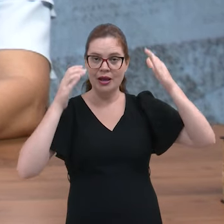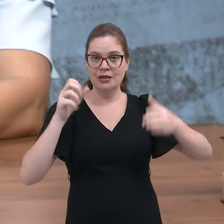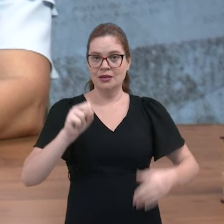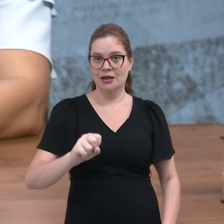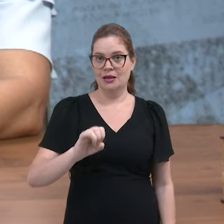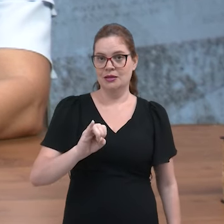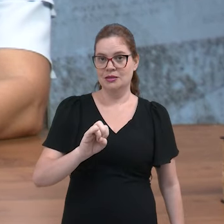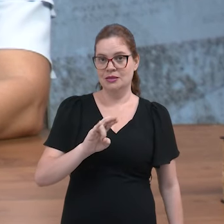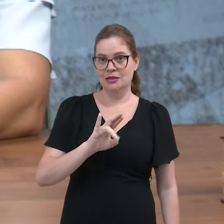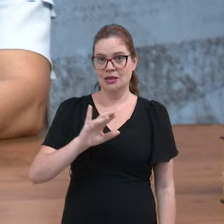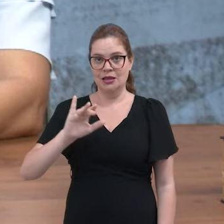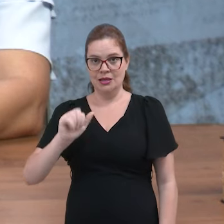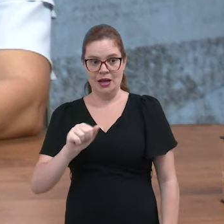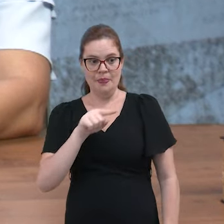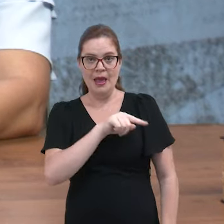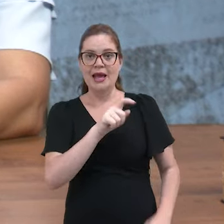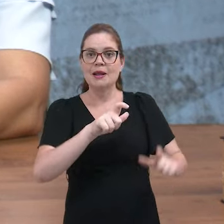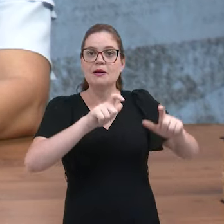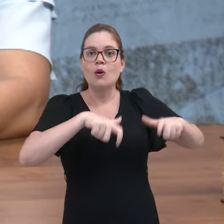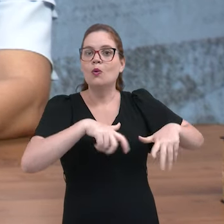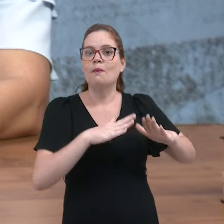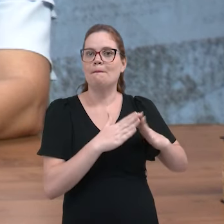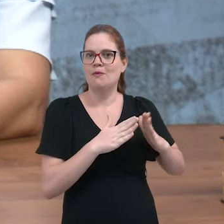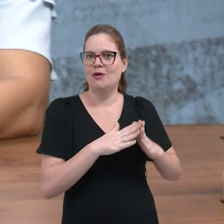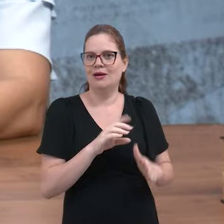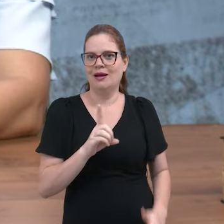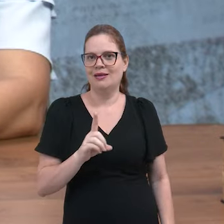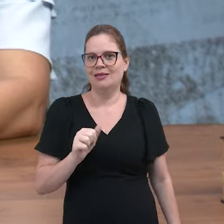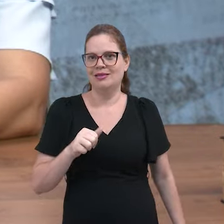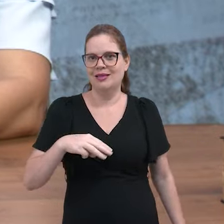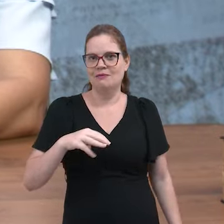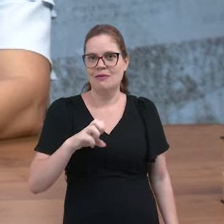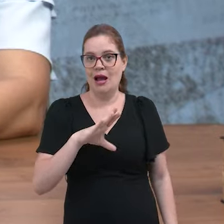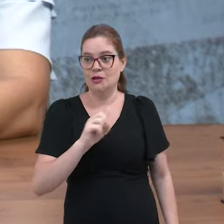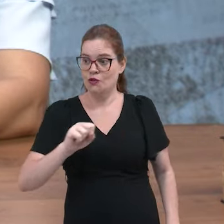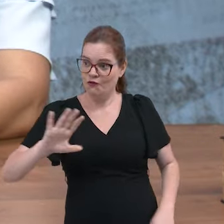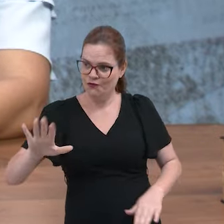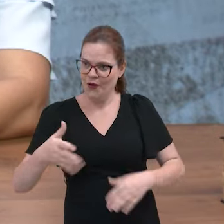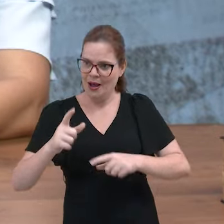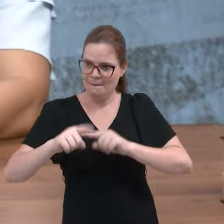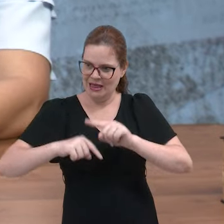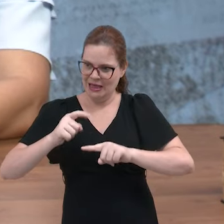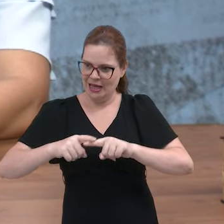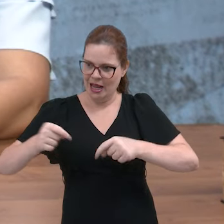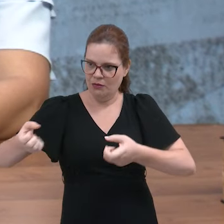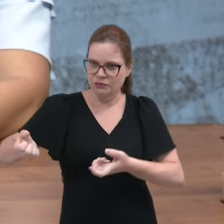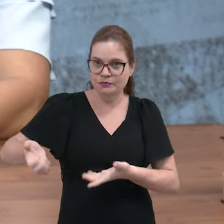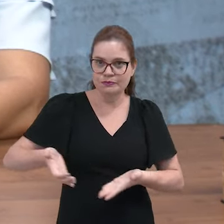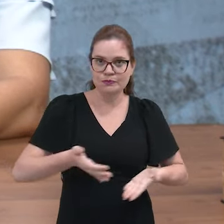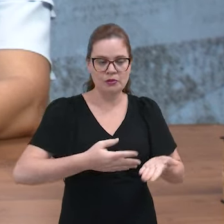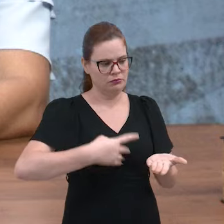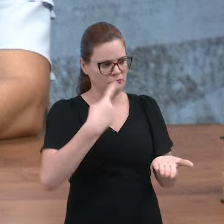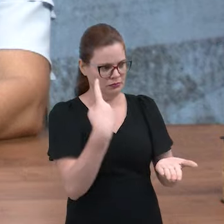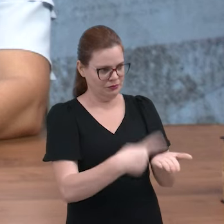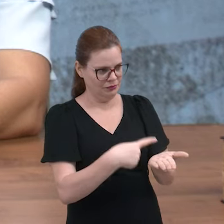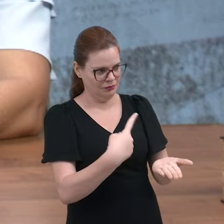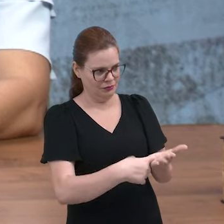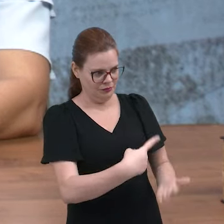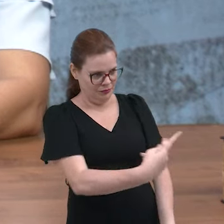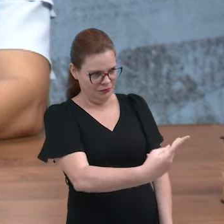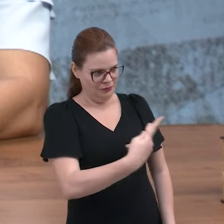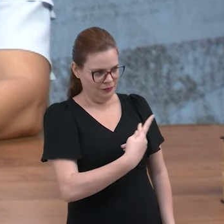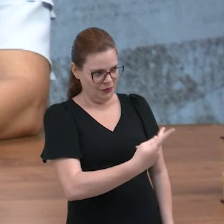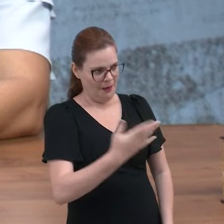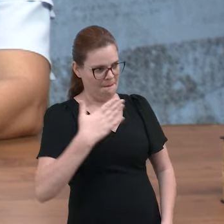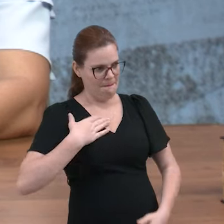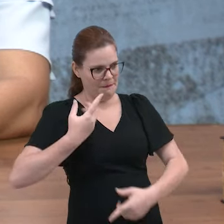em Damasco, dizendo: aliança há entre mim e ti, entre meu